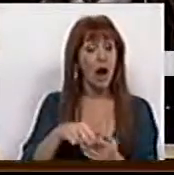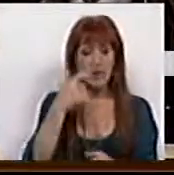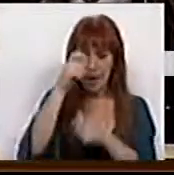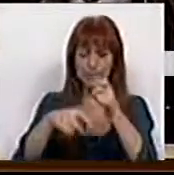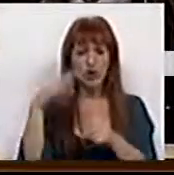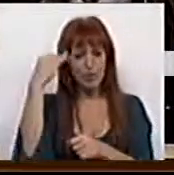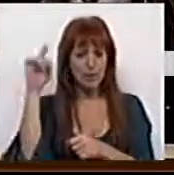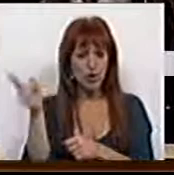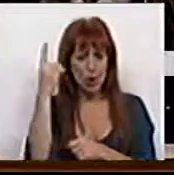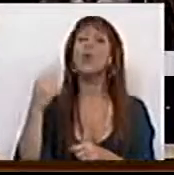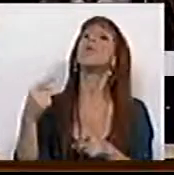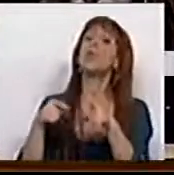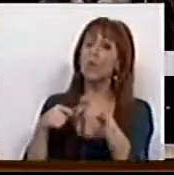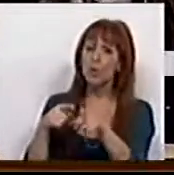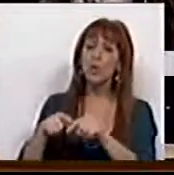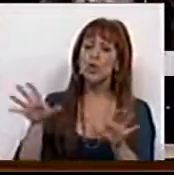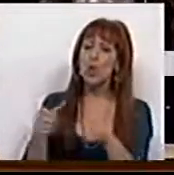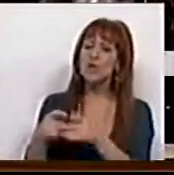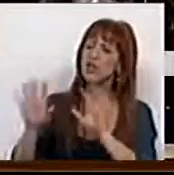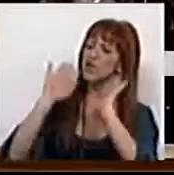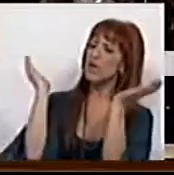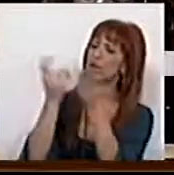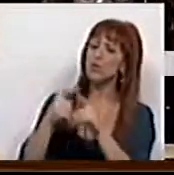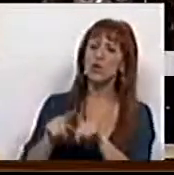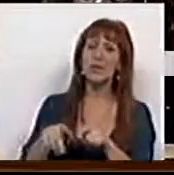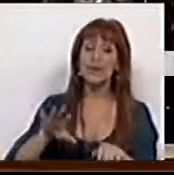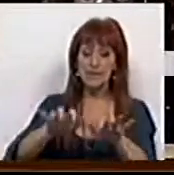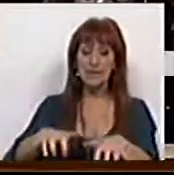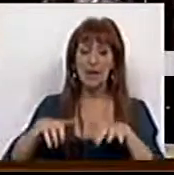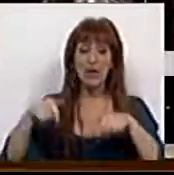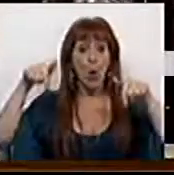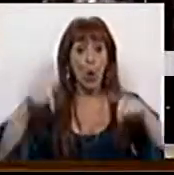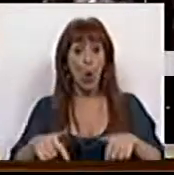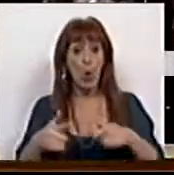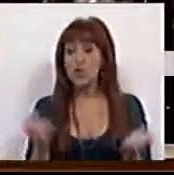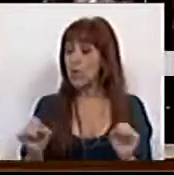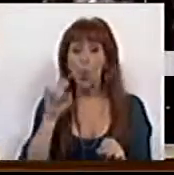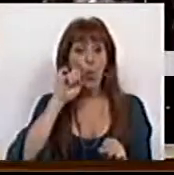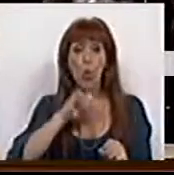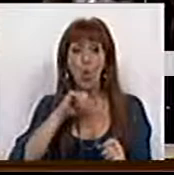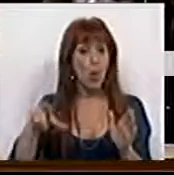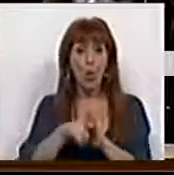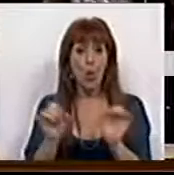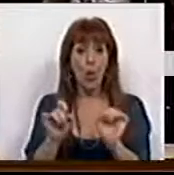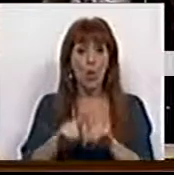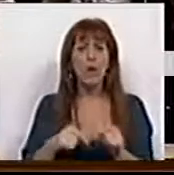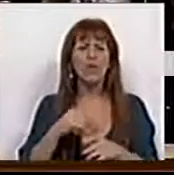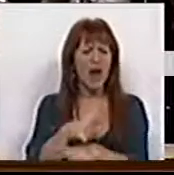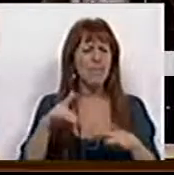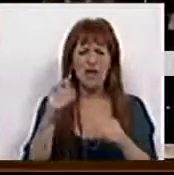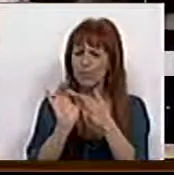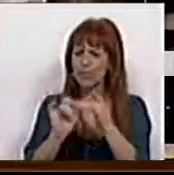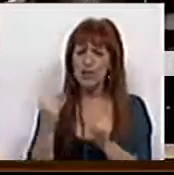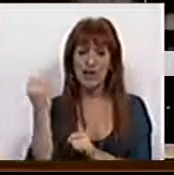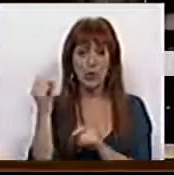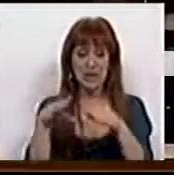do pessoal não docente, dos funcionários, nos Conselhos Gerais e nos Senados, coisa que hoje não está garantido pela lei, sendo que a maioria dos